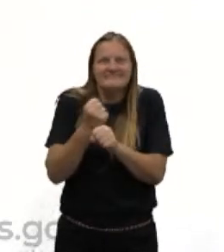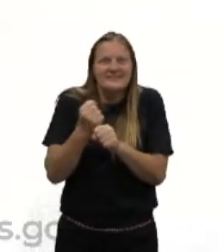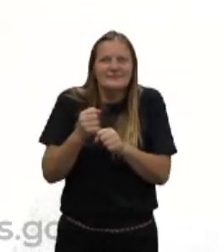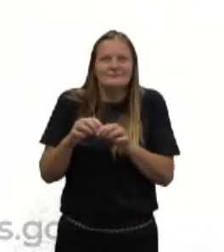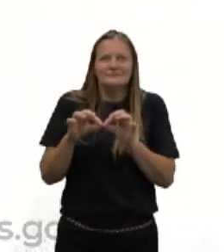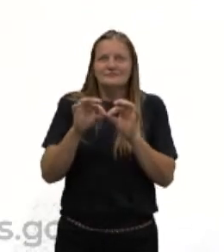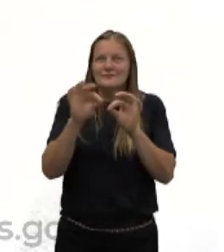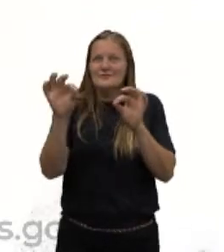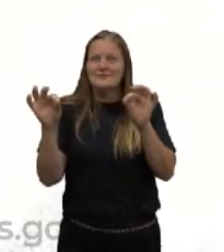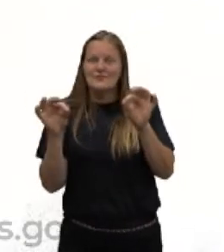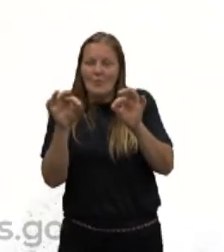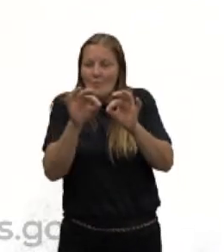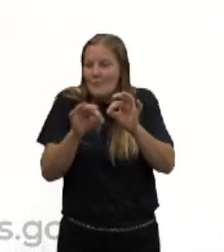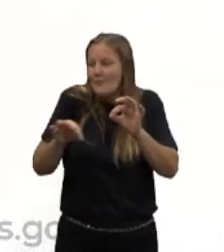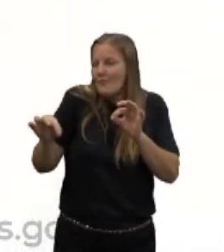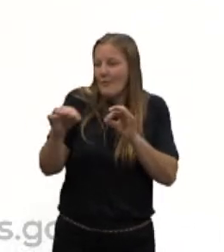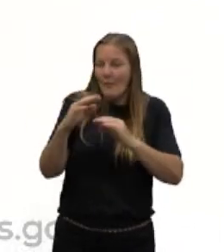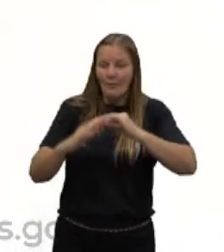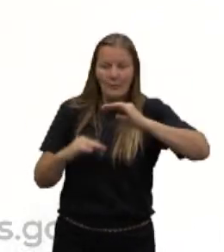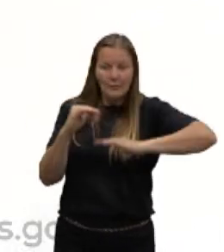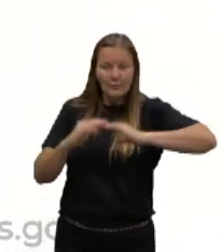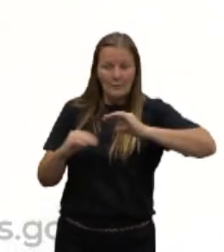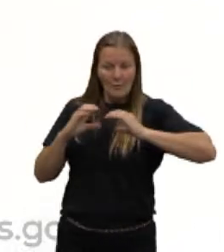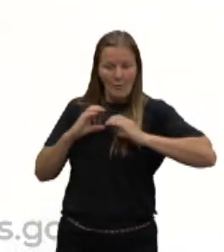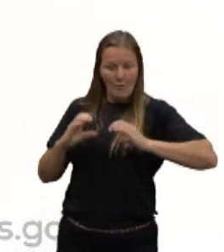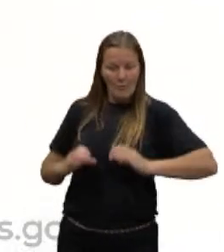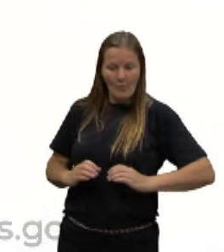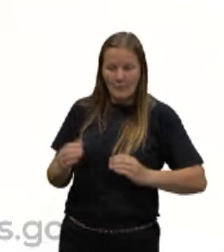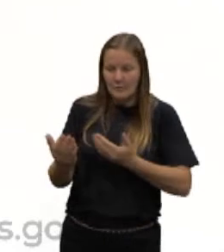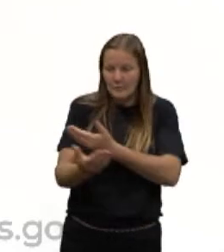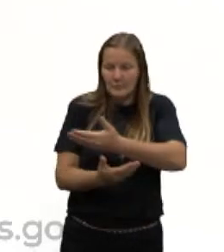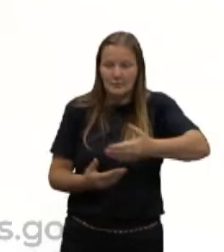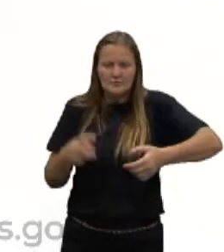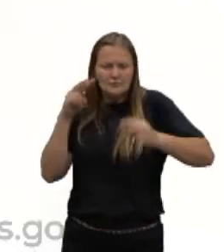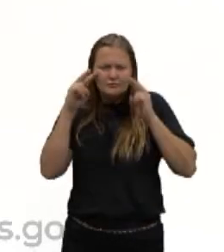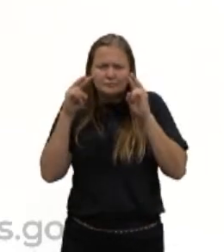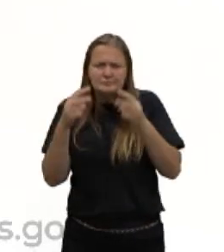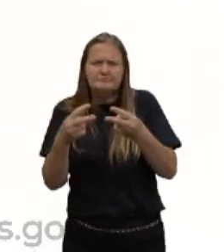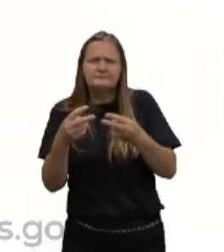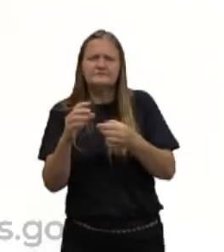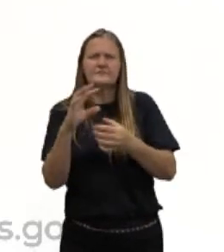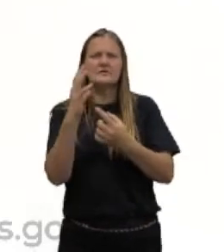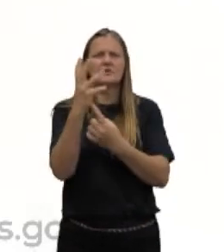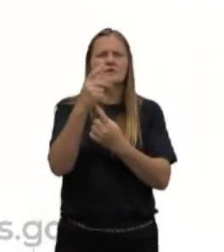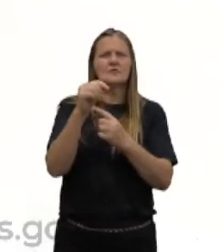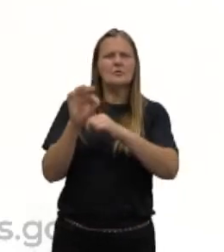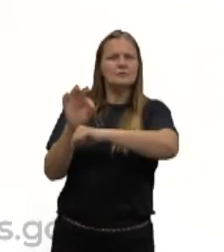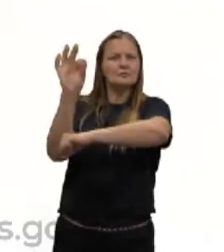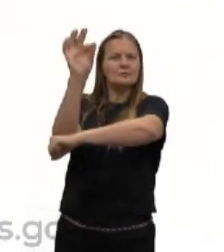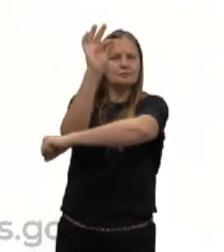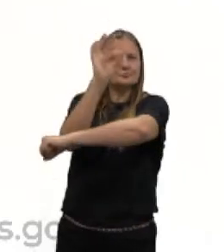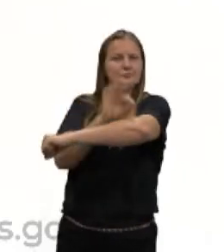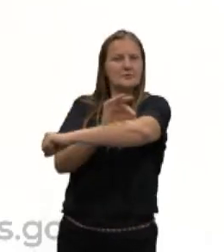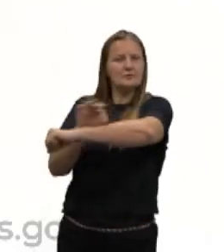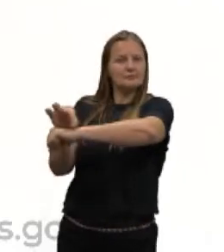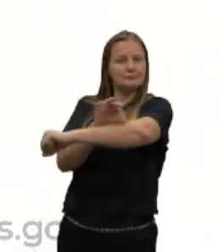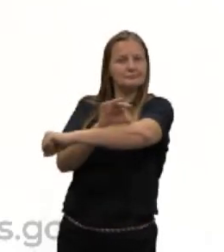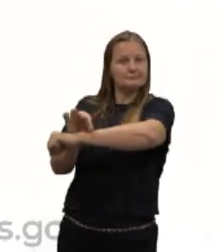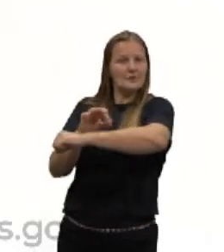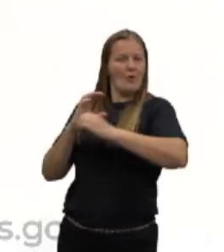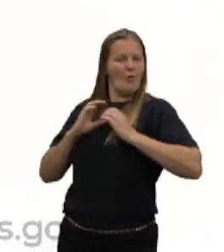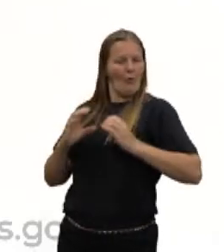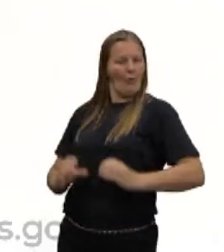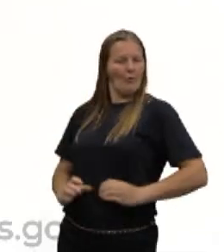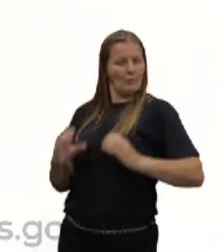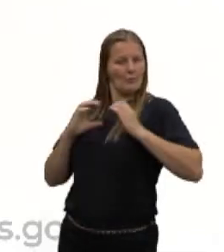esferas de ação. Ou seja, o Laban trabalhava sempre com a atenção, com a arquitetura corporal, que ele gostava de dizer.